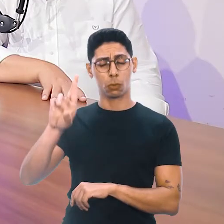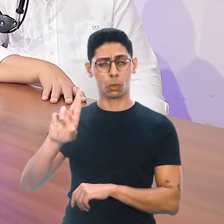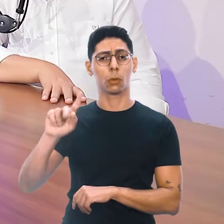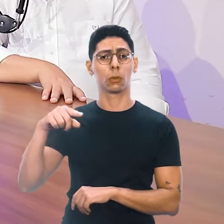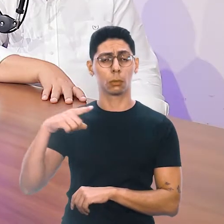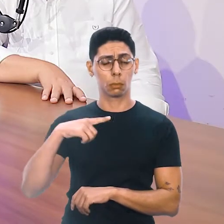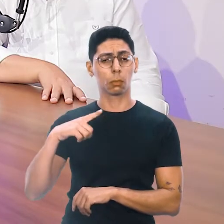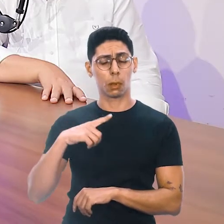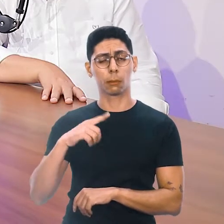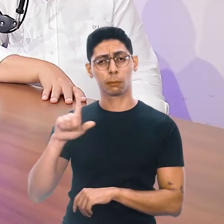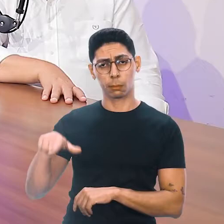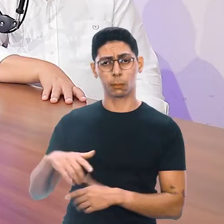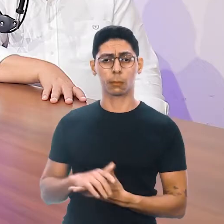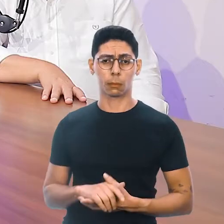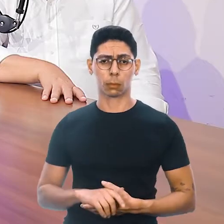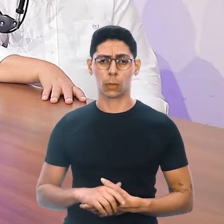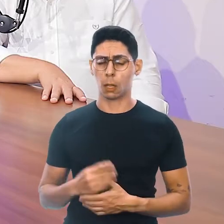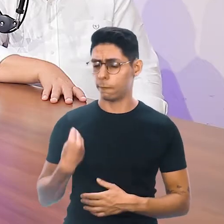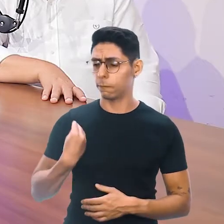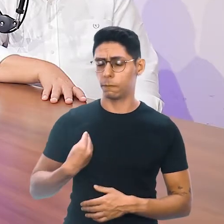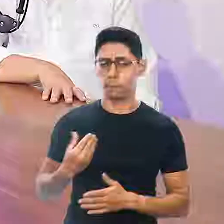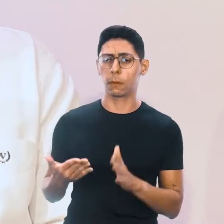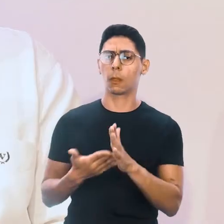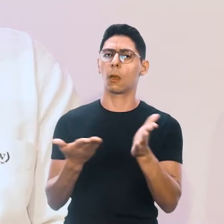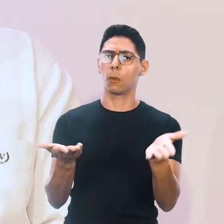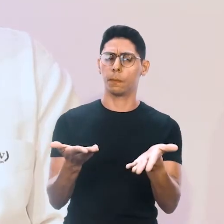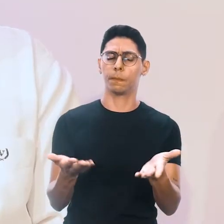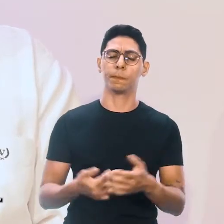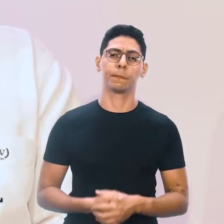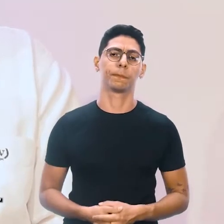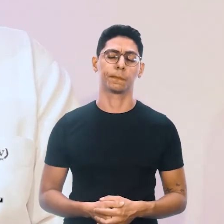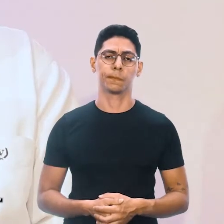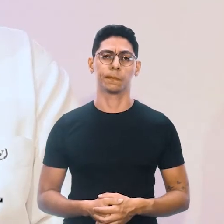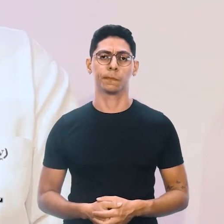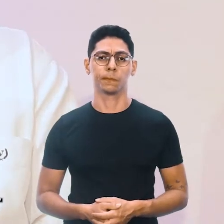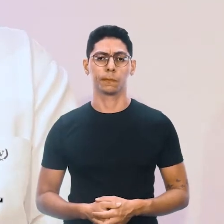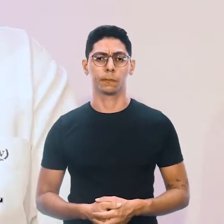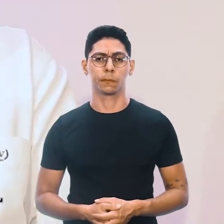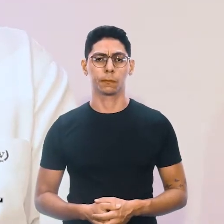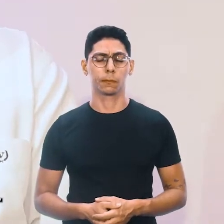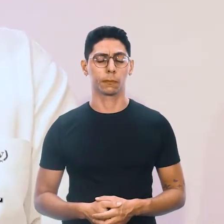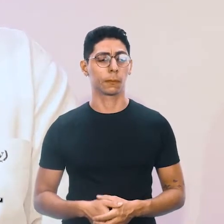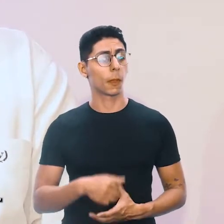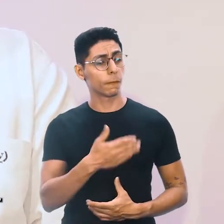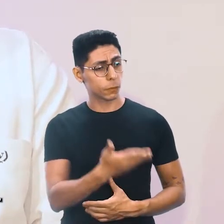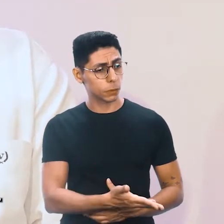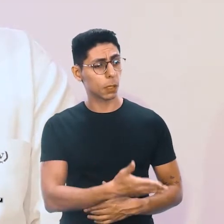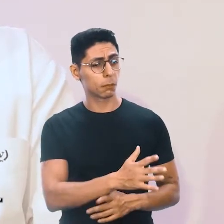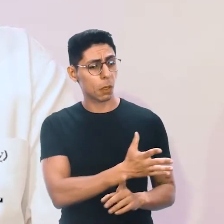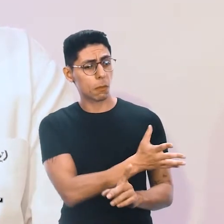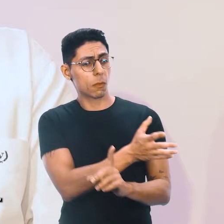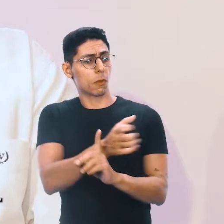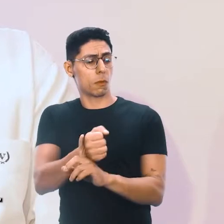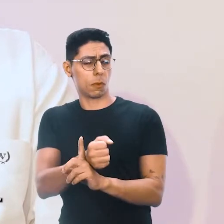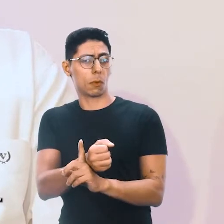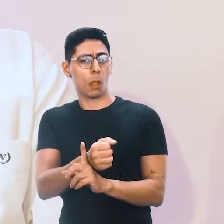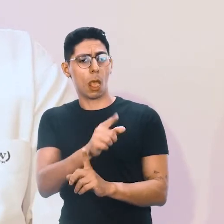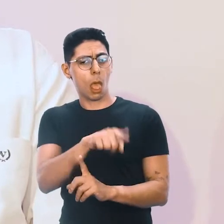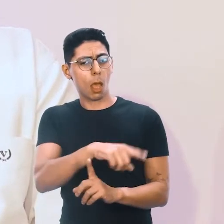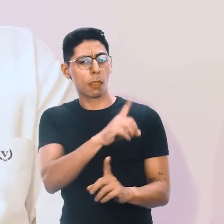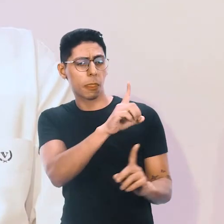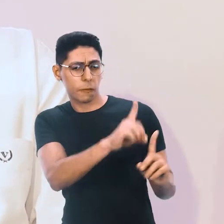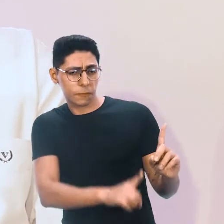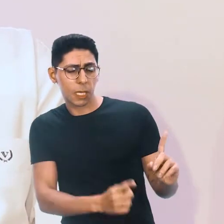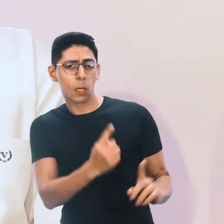Caetano tem a General Motors, está lá até hoje. Maravilha. E você que se tornou uma pessoa com deficiência com 1 ano de